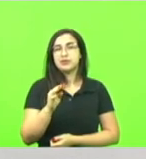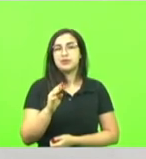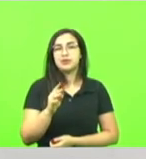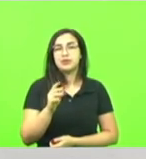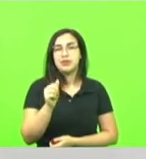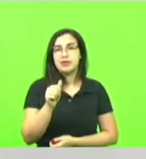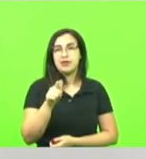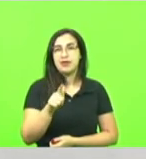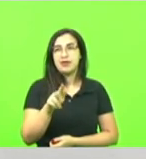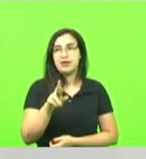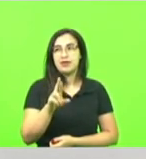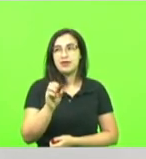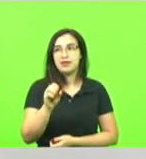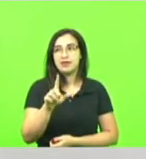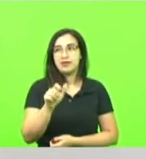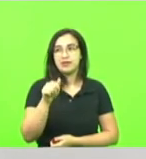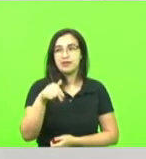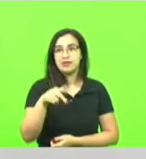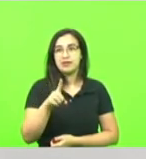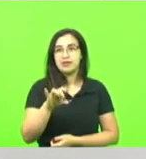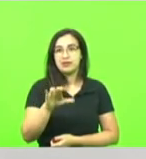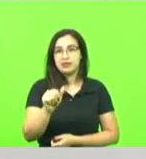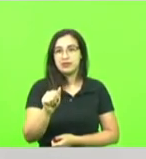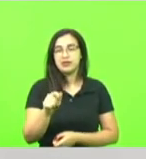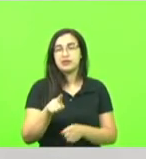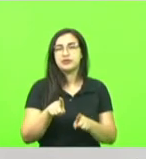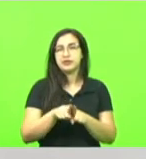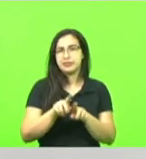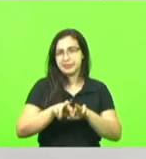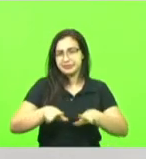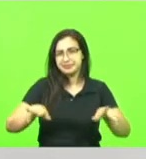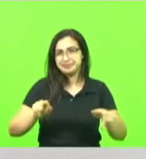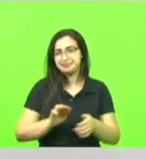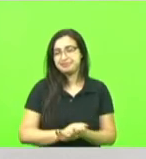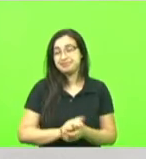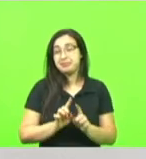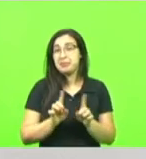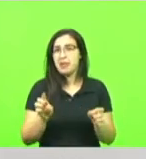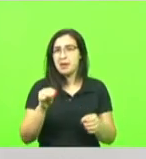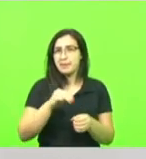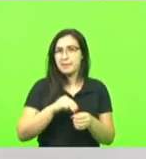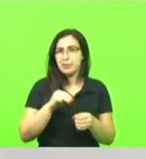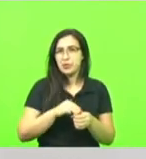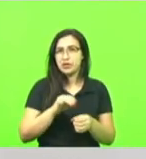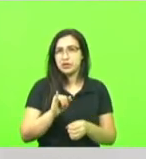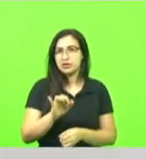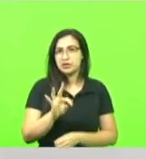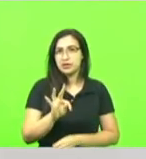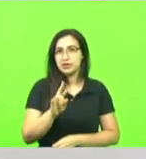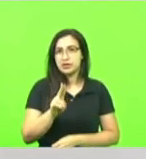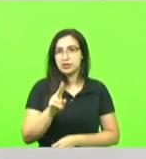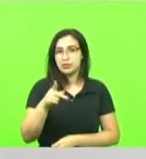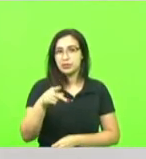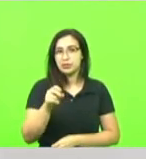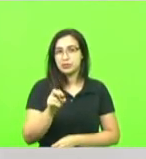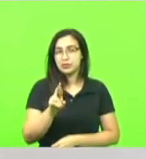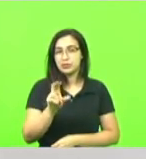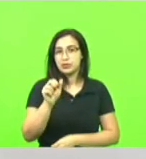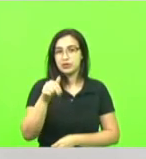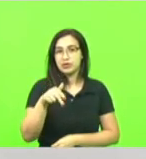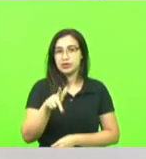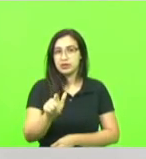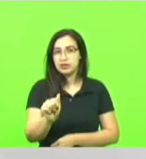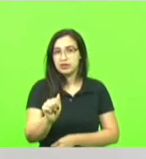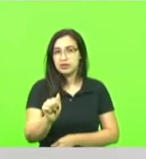Agrolândia, entre outros. Mas o município de Ituporanga, que